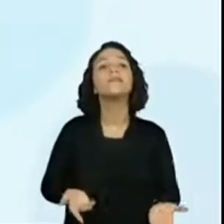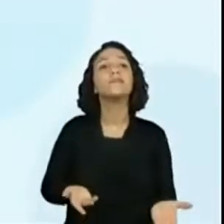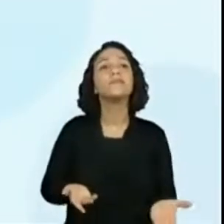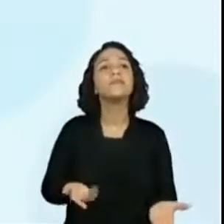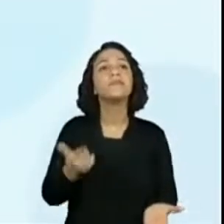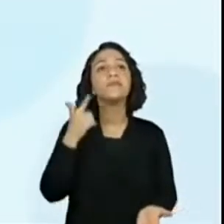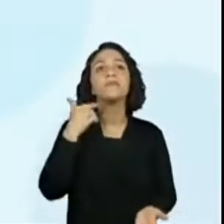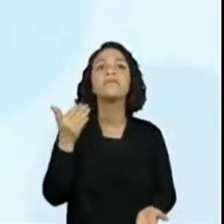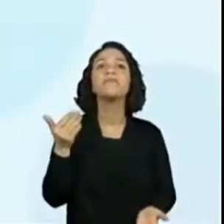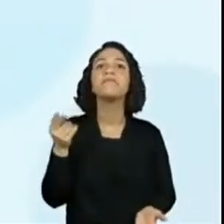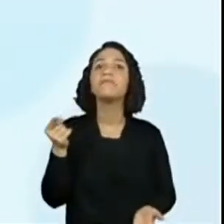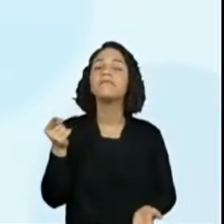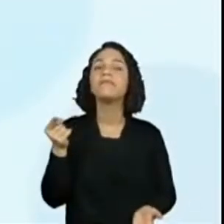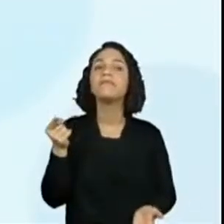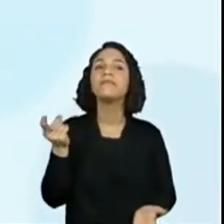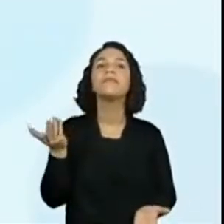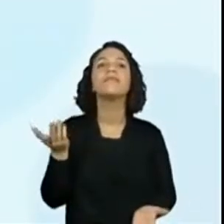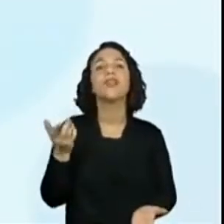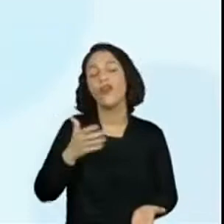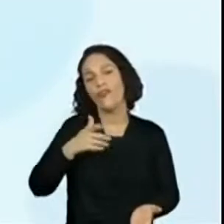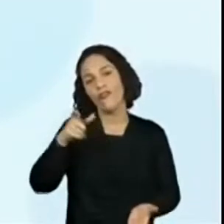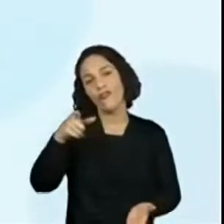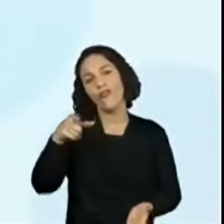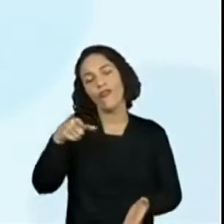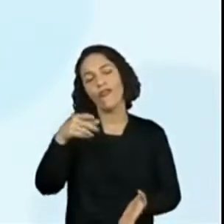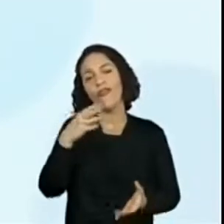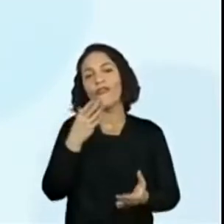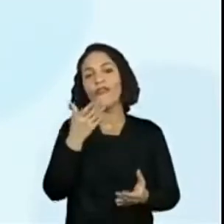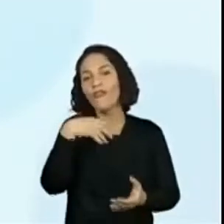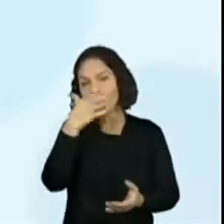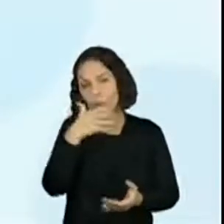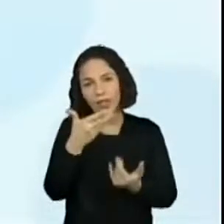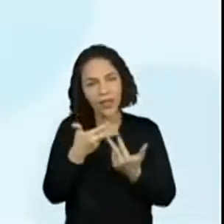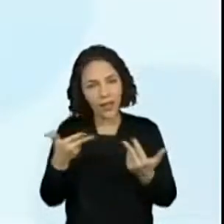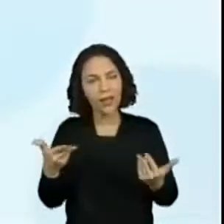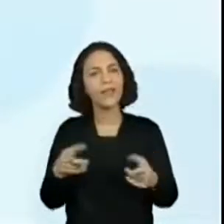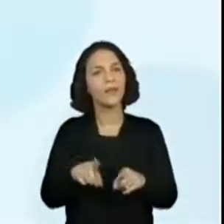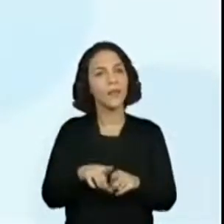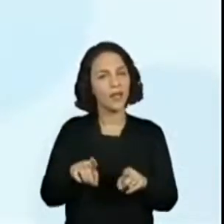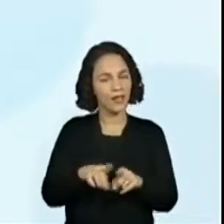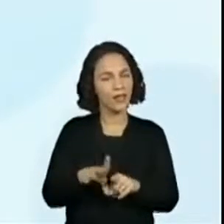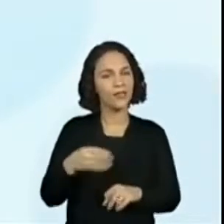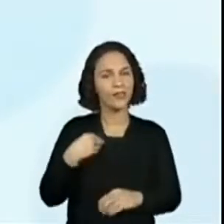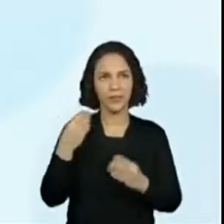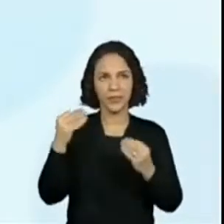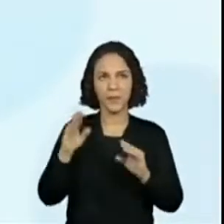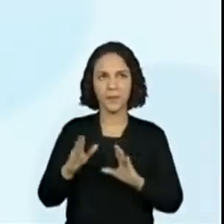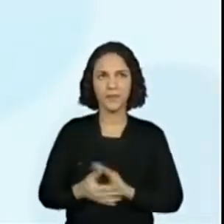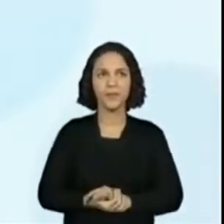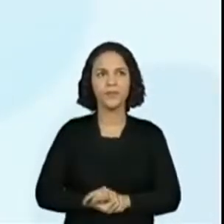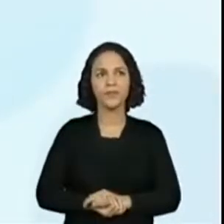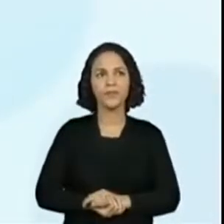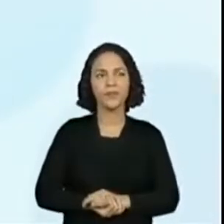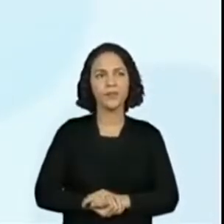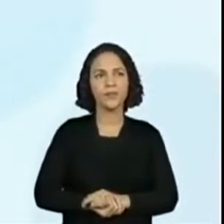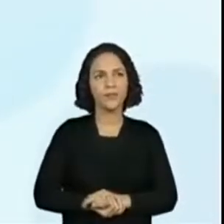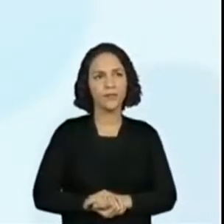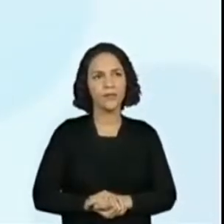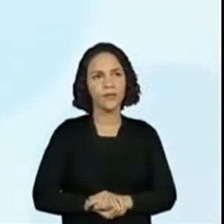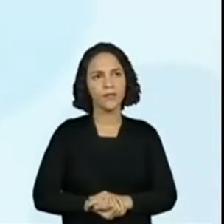é arredondado, além das frutas? Vou até colocando lá já. As frutas